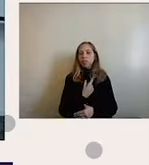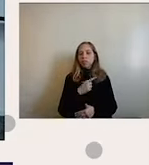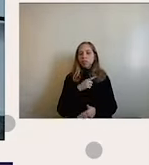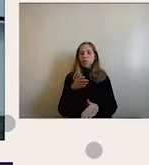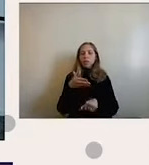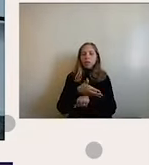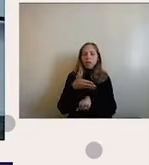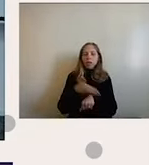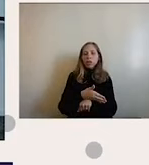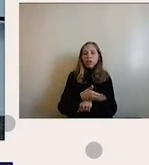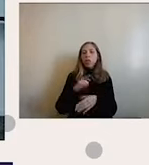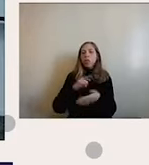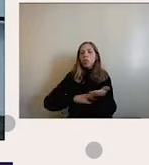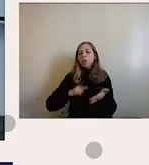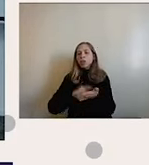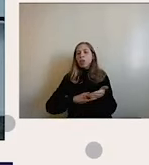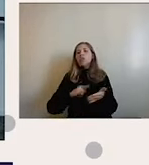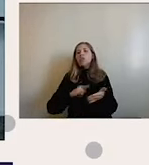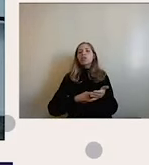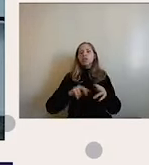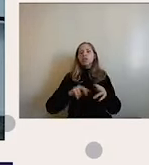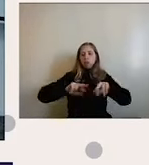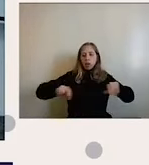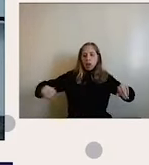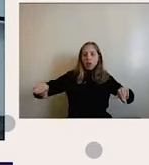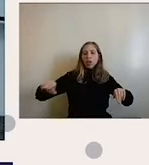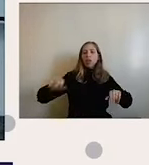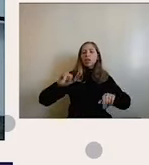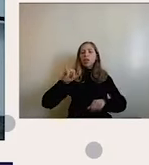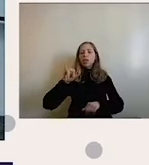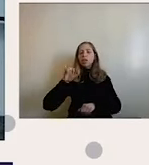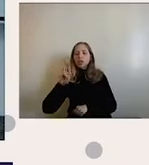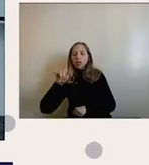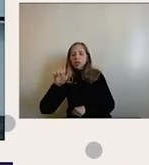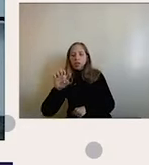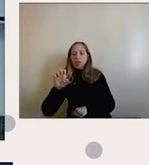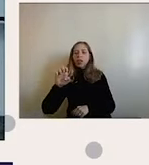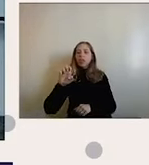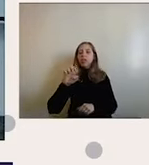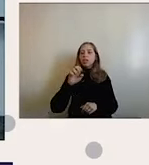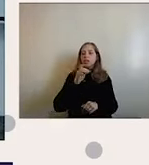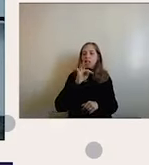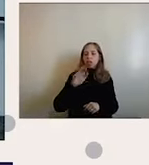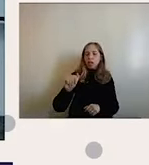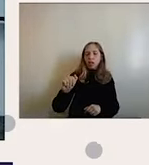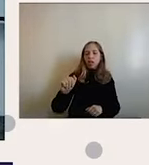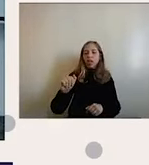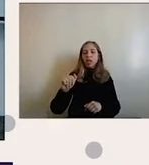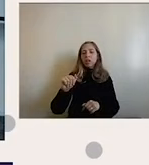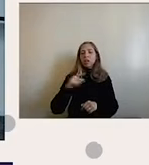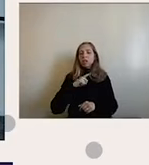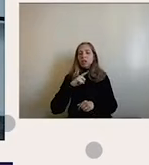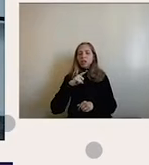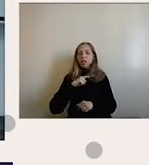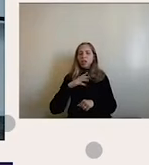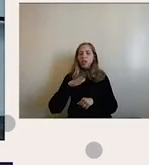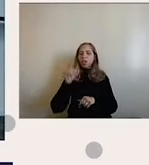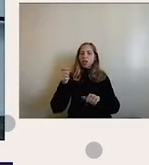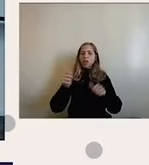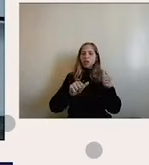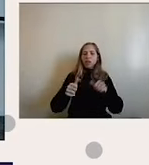setores, tanto PGR, PCMSO, PPRA, avaliações ergonômicas do trabalho. Então, isso